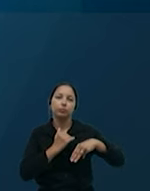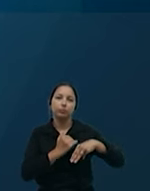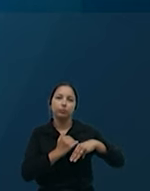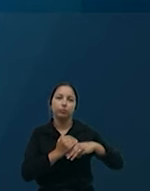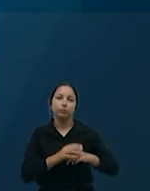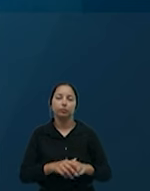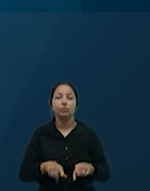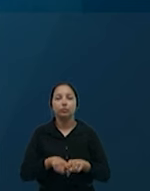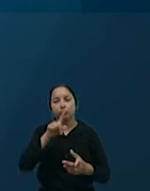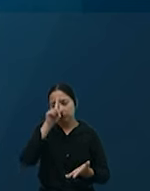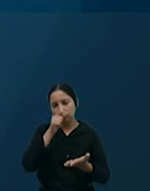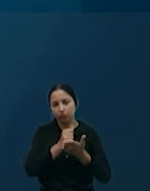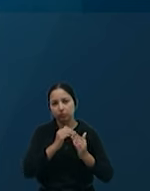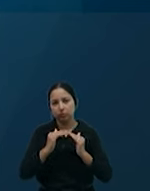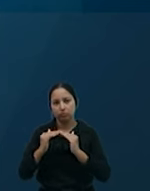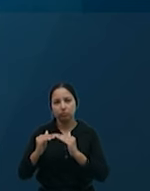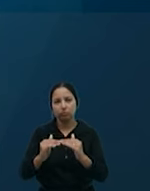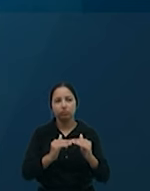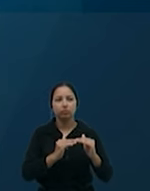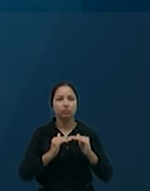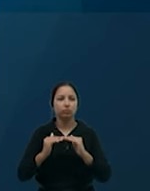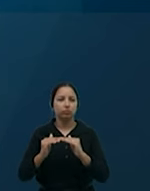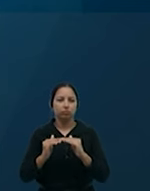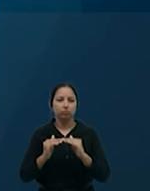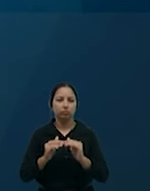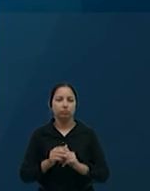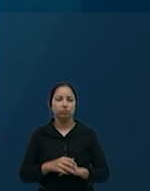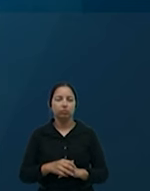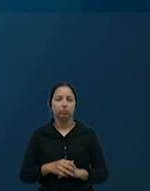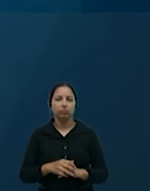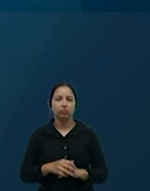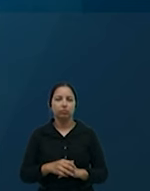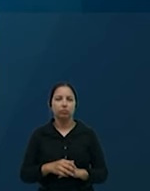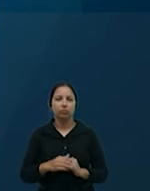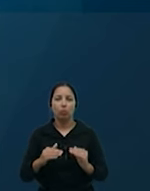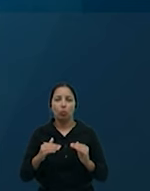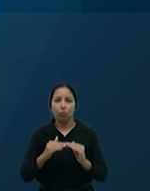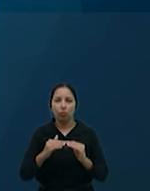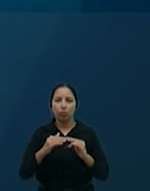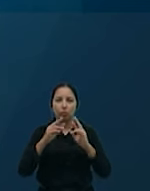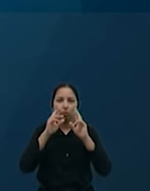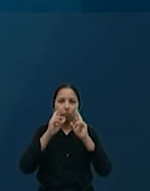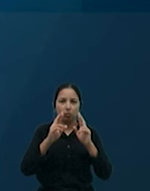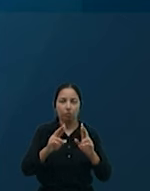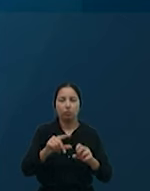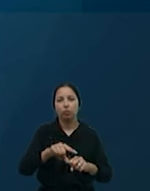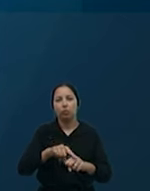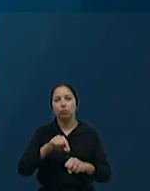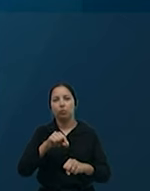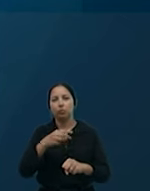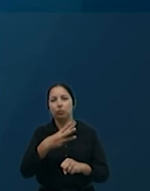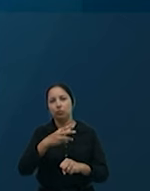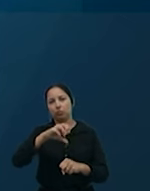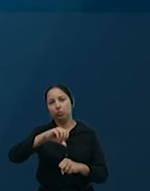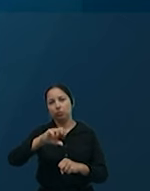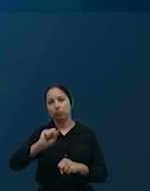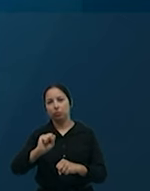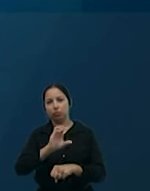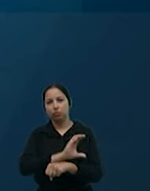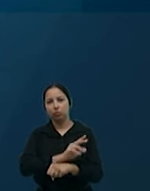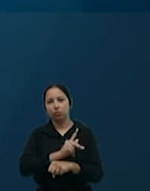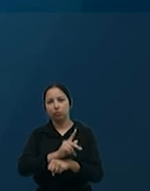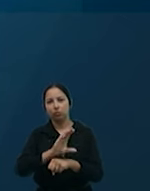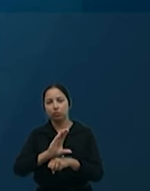monocráticas, confirmando, respeitando, observando o artigo 398 do Código Civil, bem como a súmula